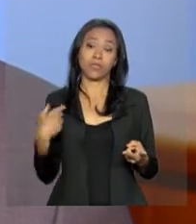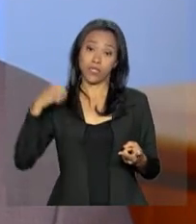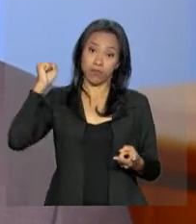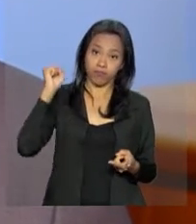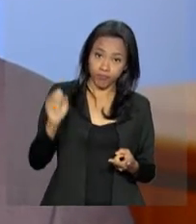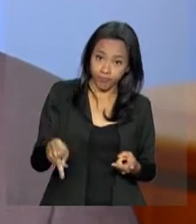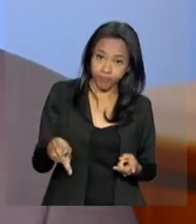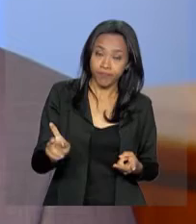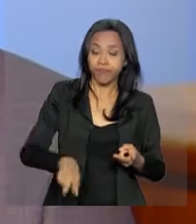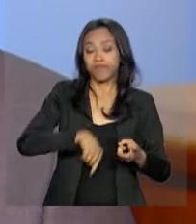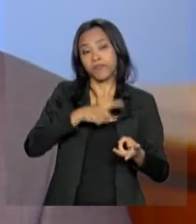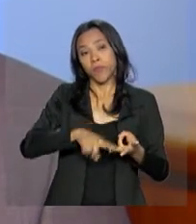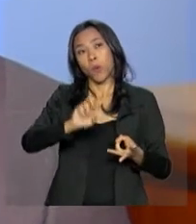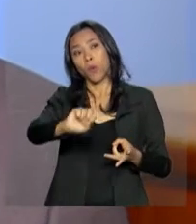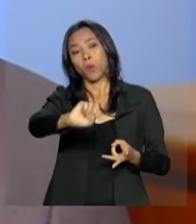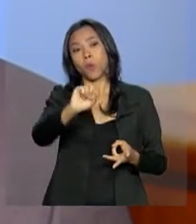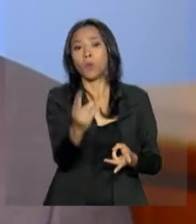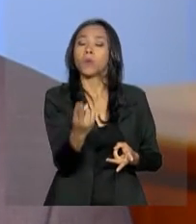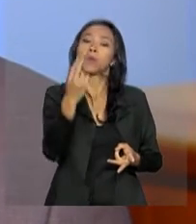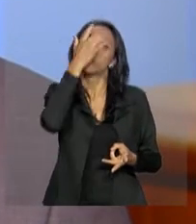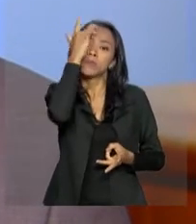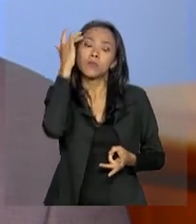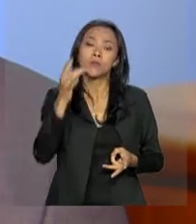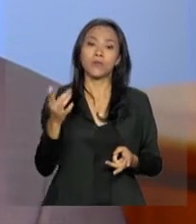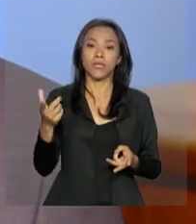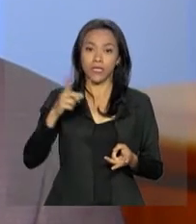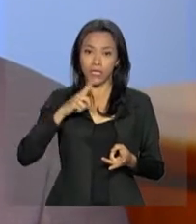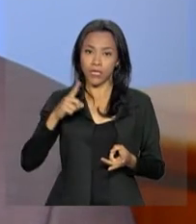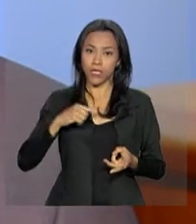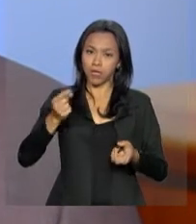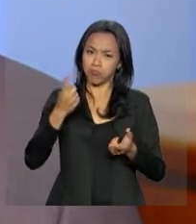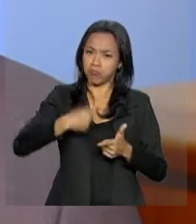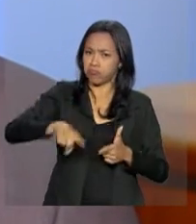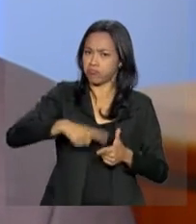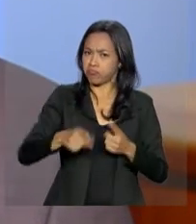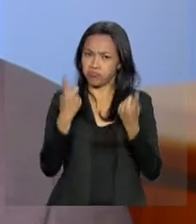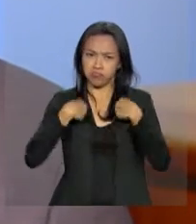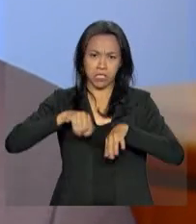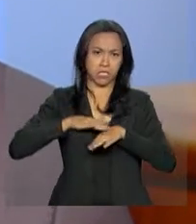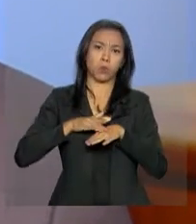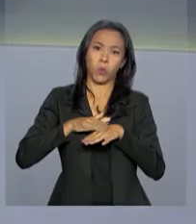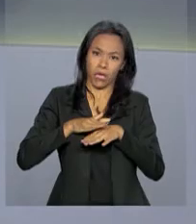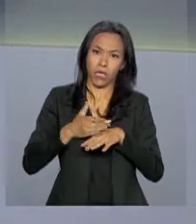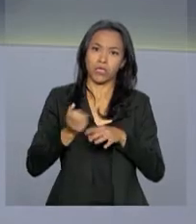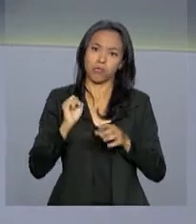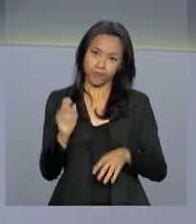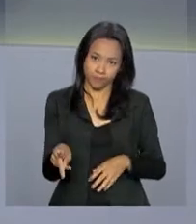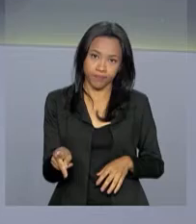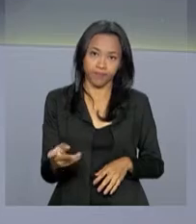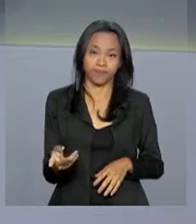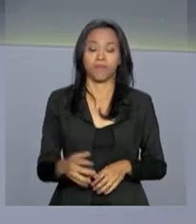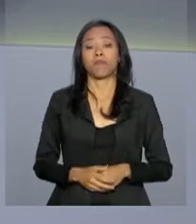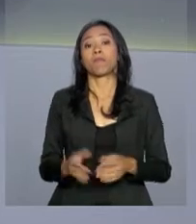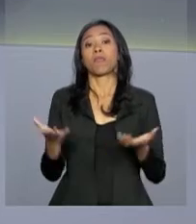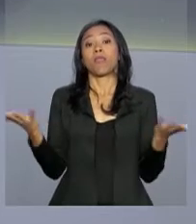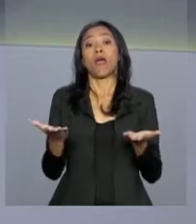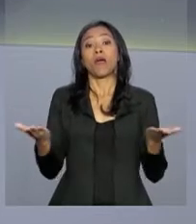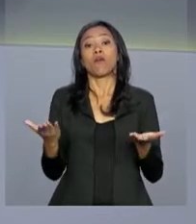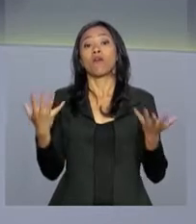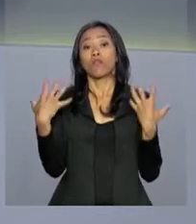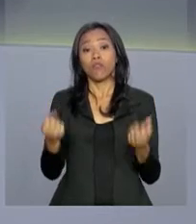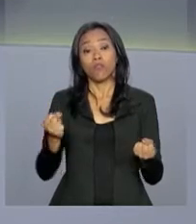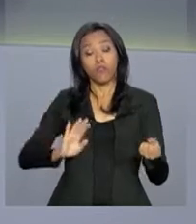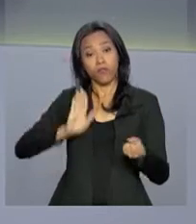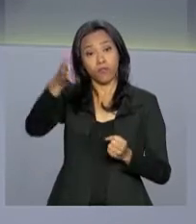aposentadoria ou então e que tem uma situação de vale deixou uma doença específica nós vamos agora o palácio do planalto